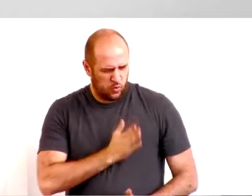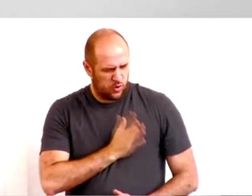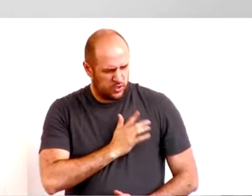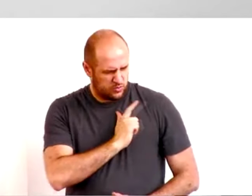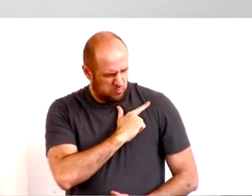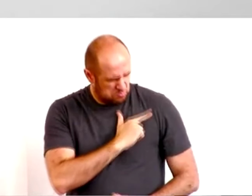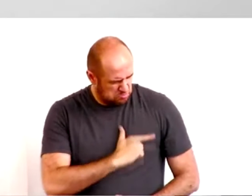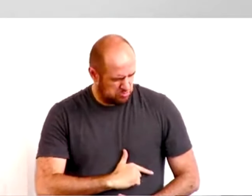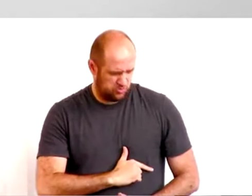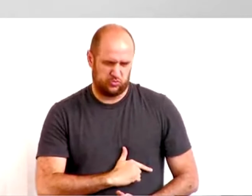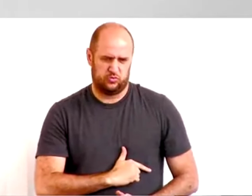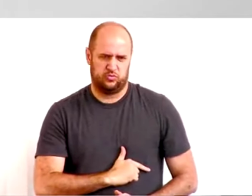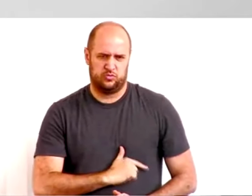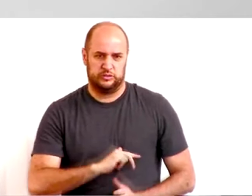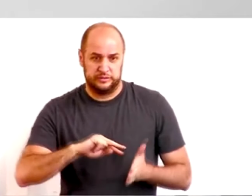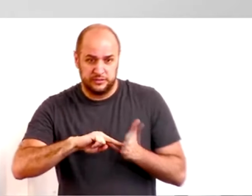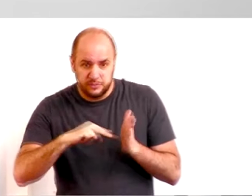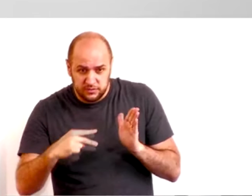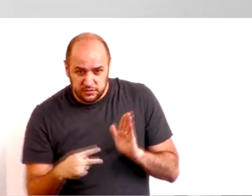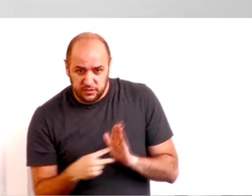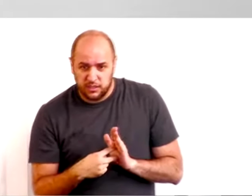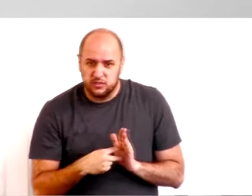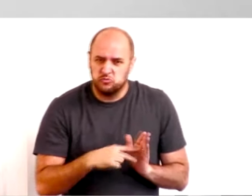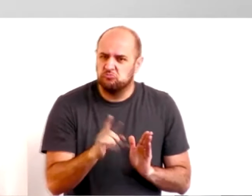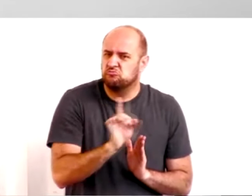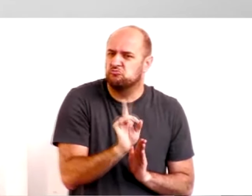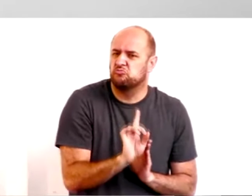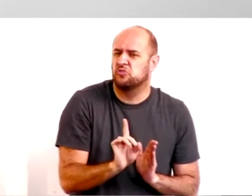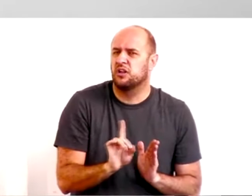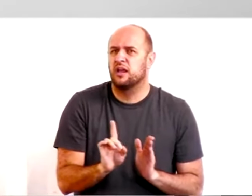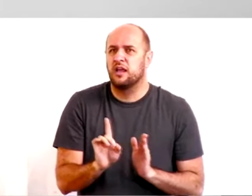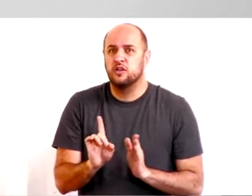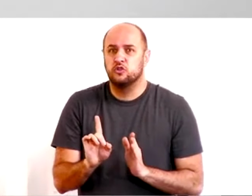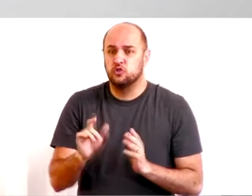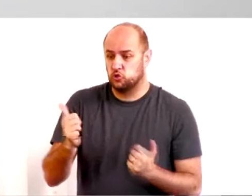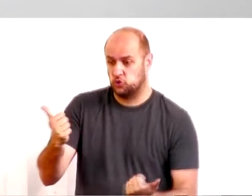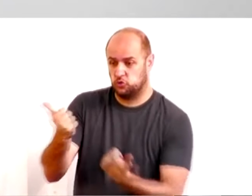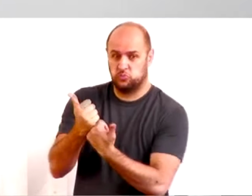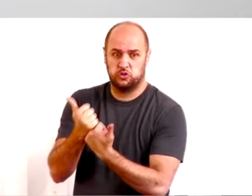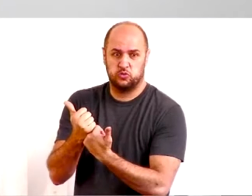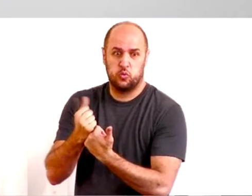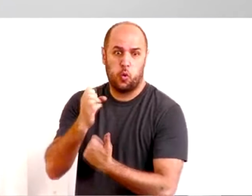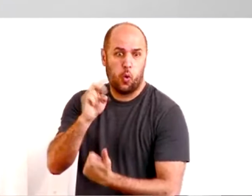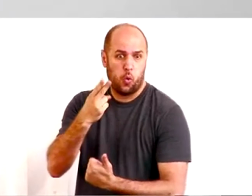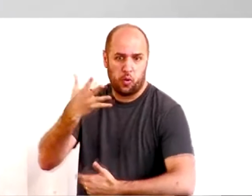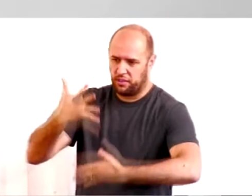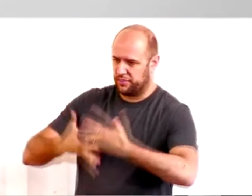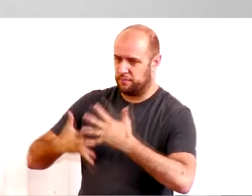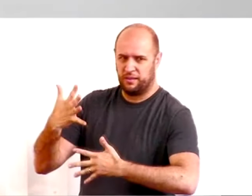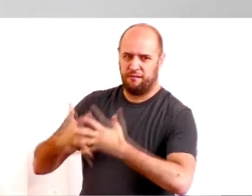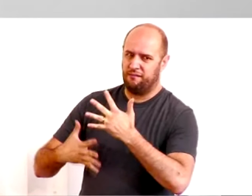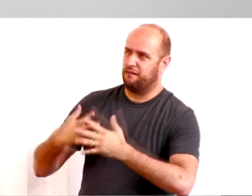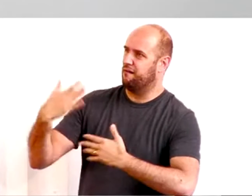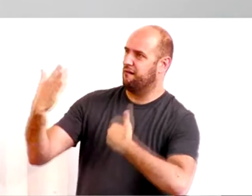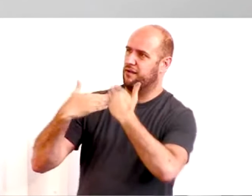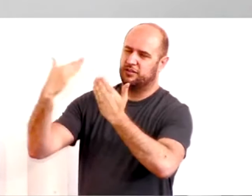então, é não permitir que nada se coloque entre nós e Cristo.